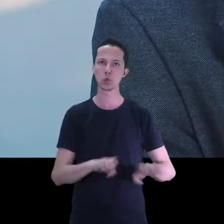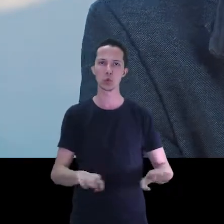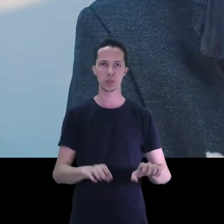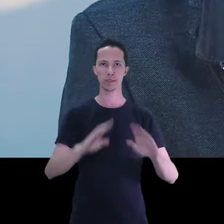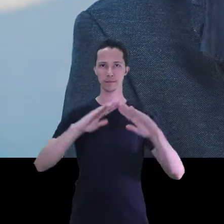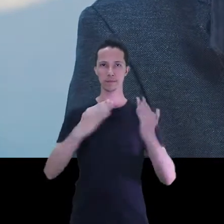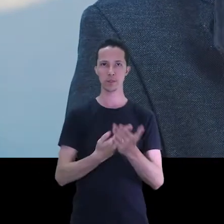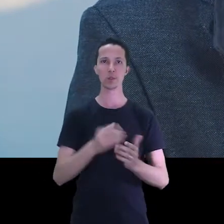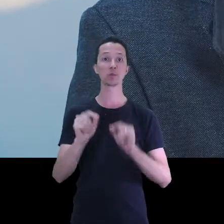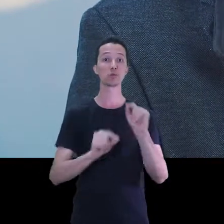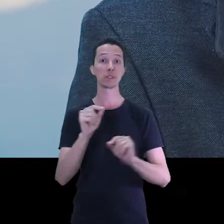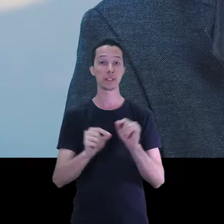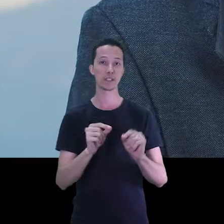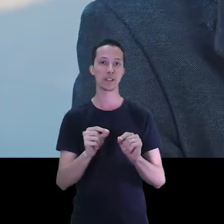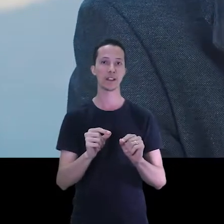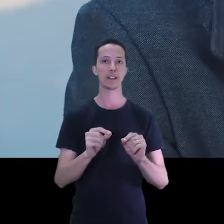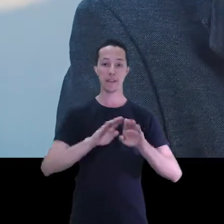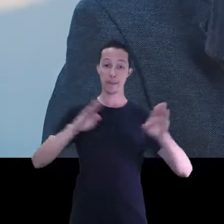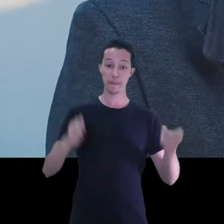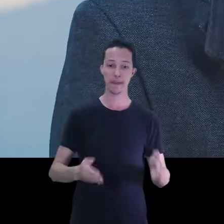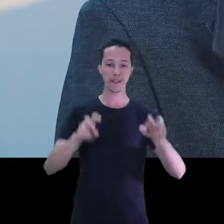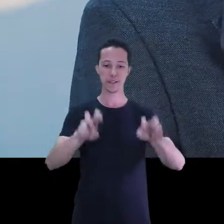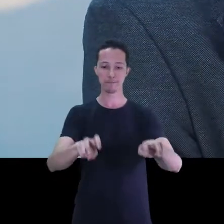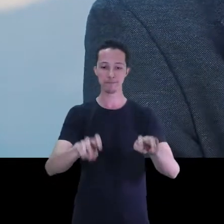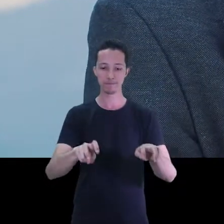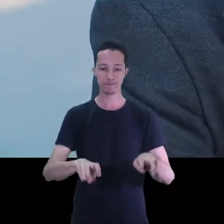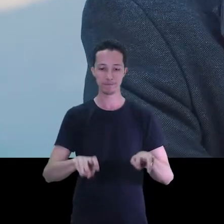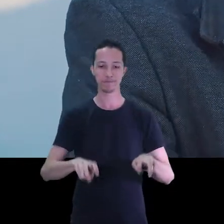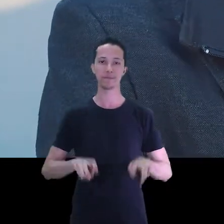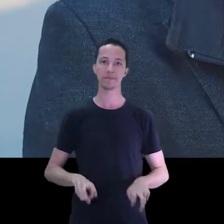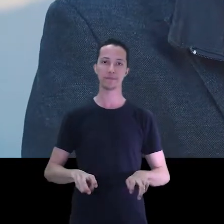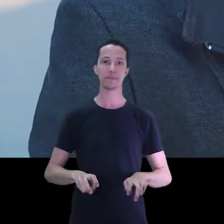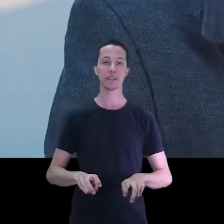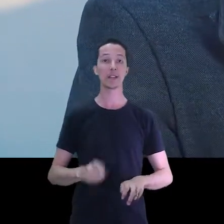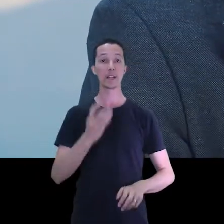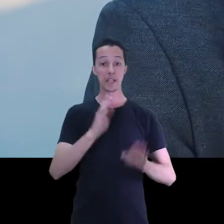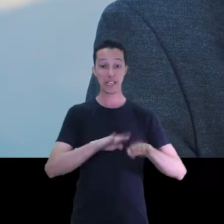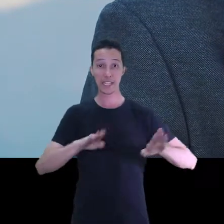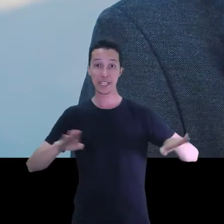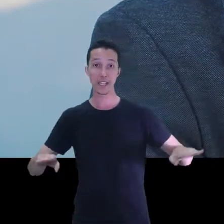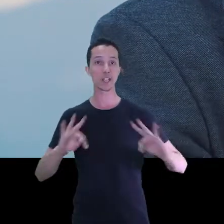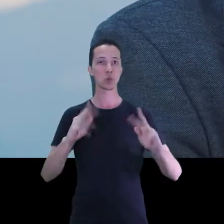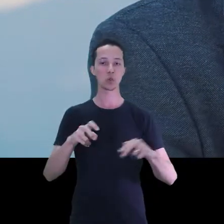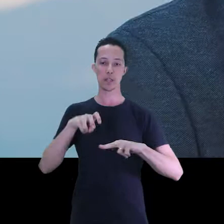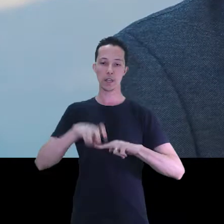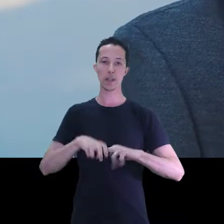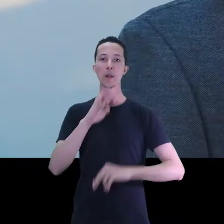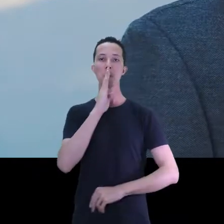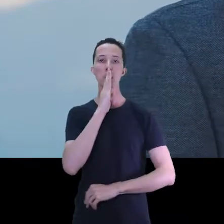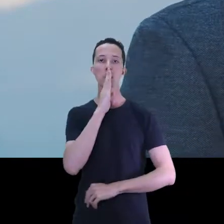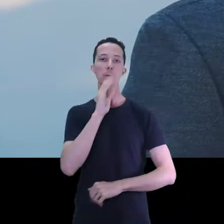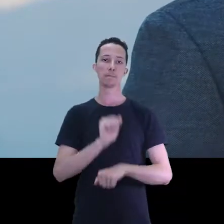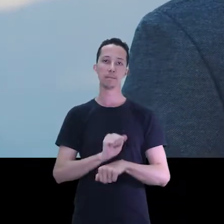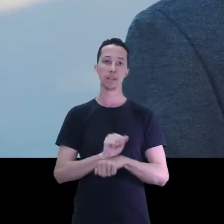por uma estrutura do funcionamento da escola, que é as carteiras enfileiradas, a criança esperando o professor